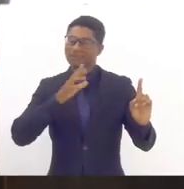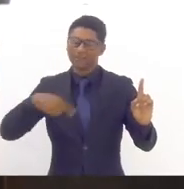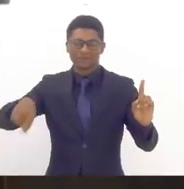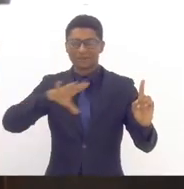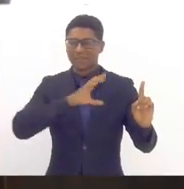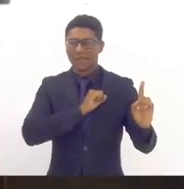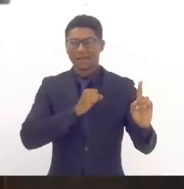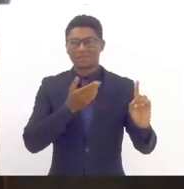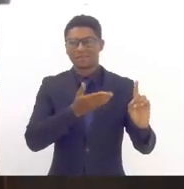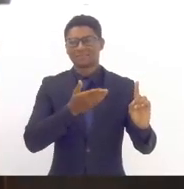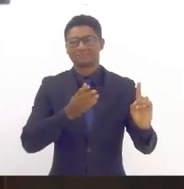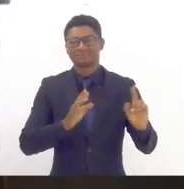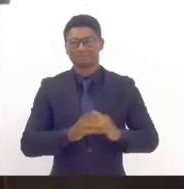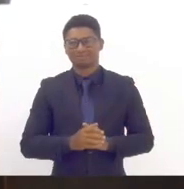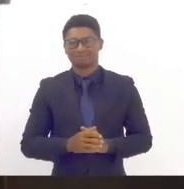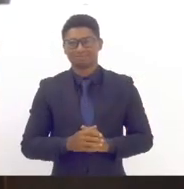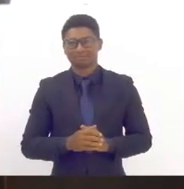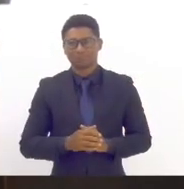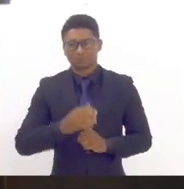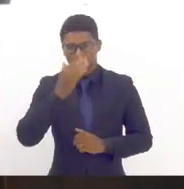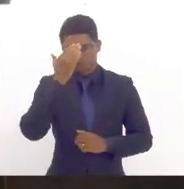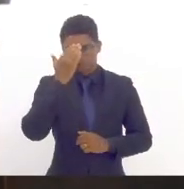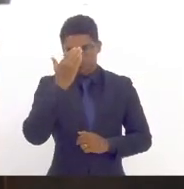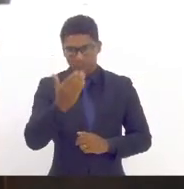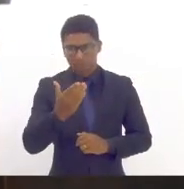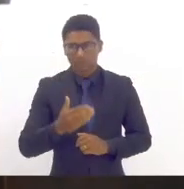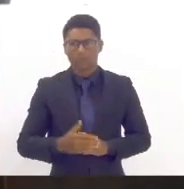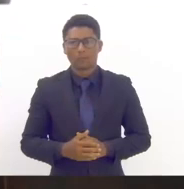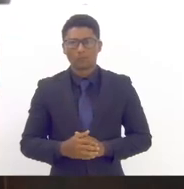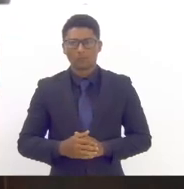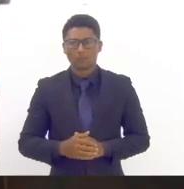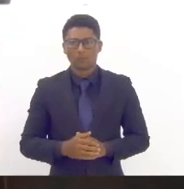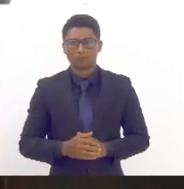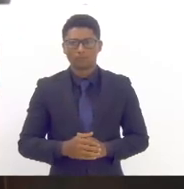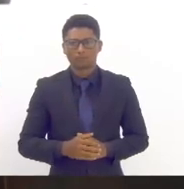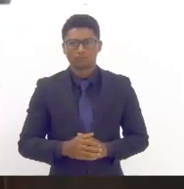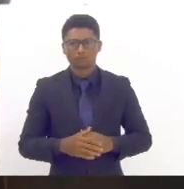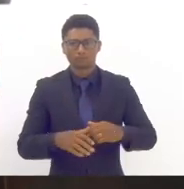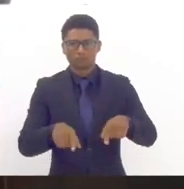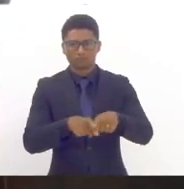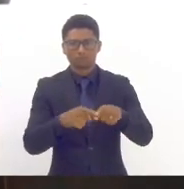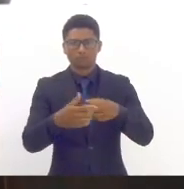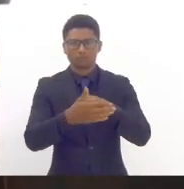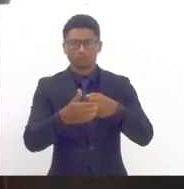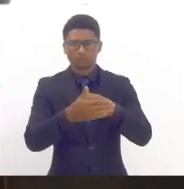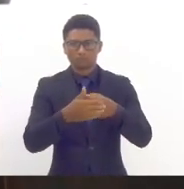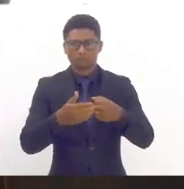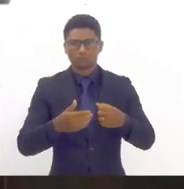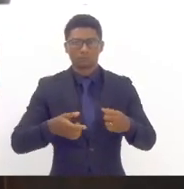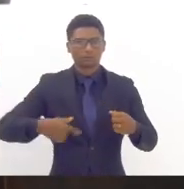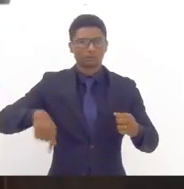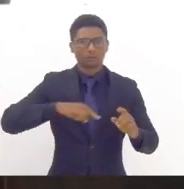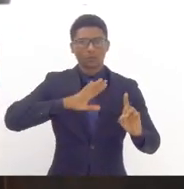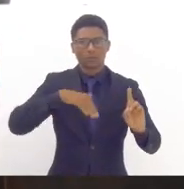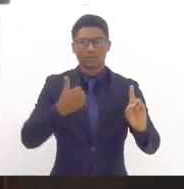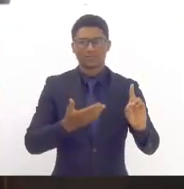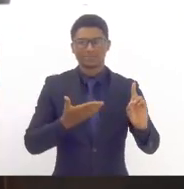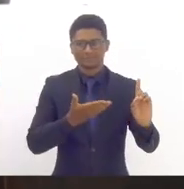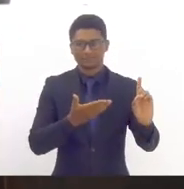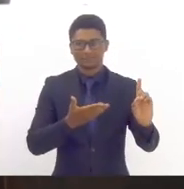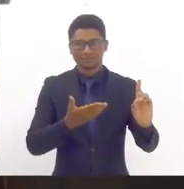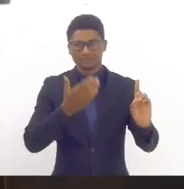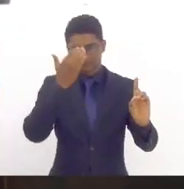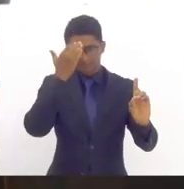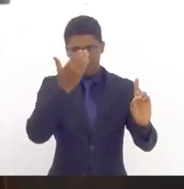mesmo. Então, só agradecer aqui a oportunidade, agradecer o carinho e a oportunidade de poder te homenagear. Muito,